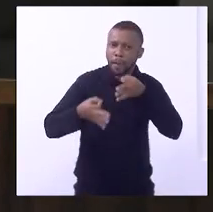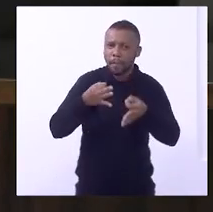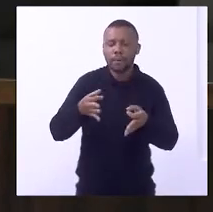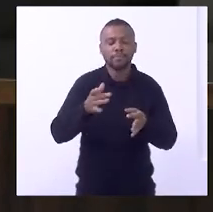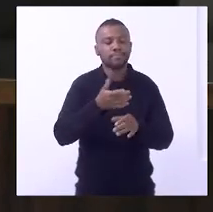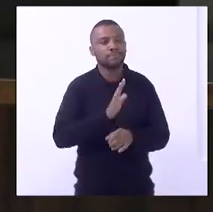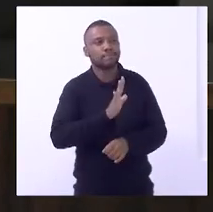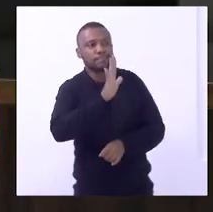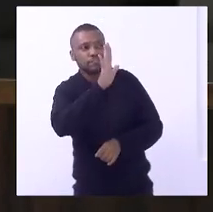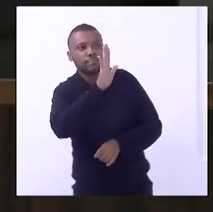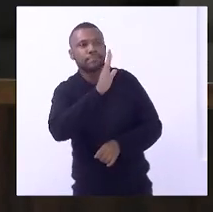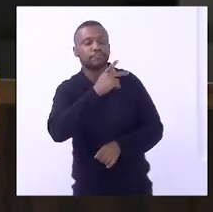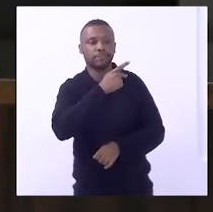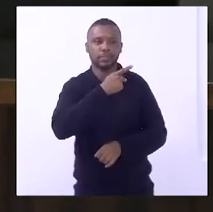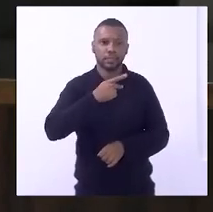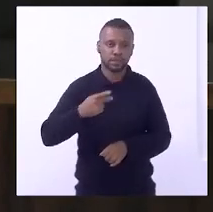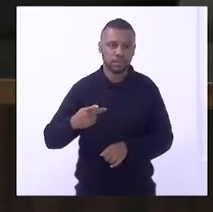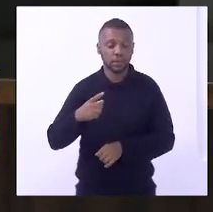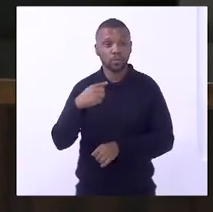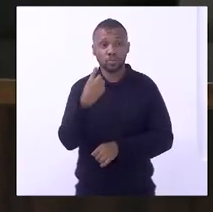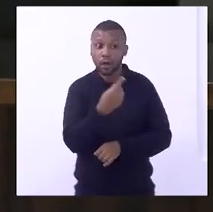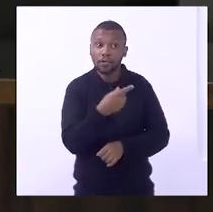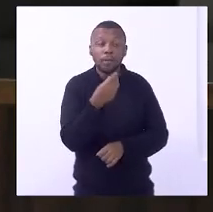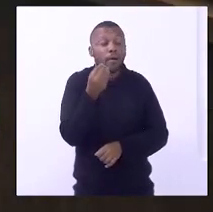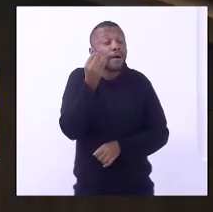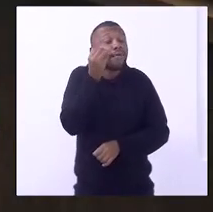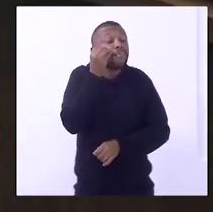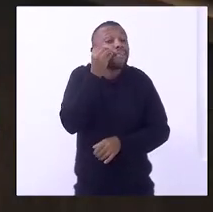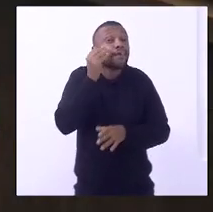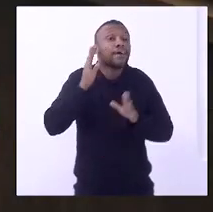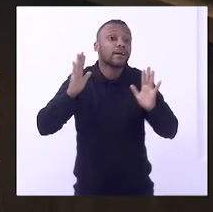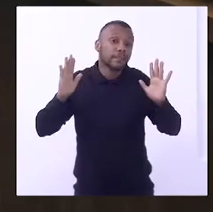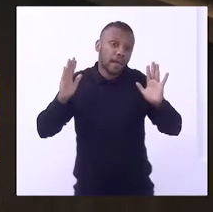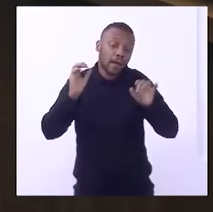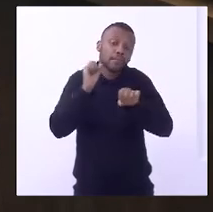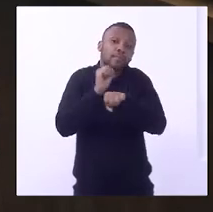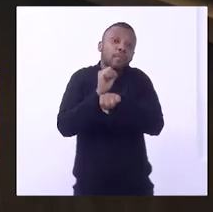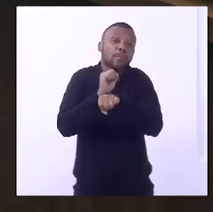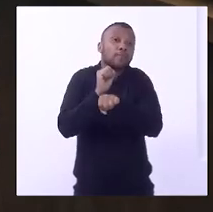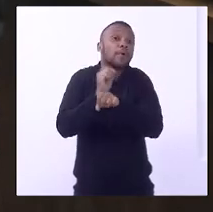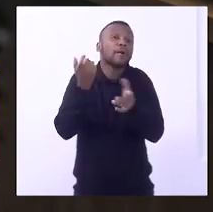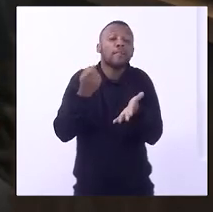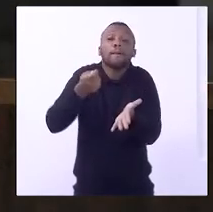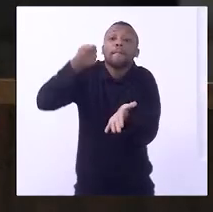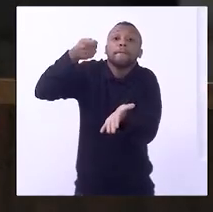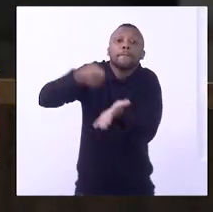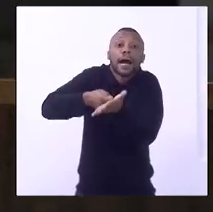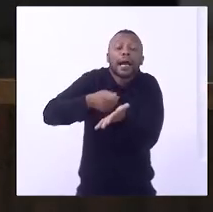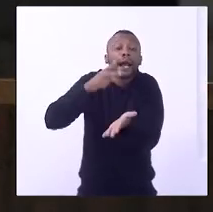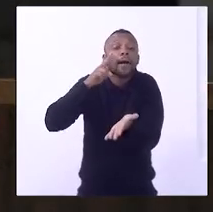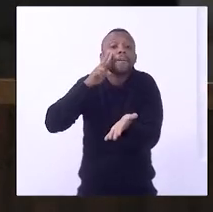presidente, vamos pagar para ver. Para ver?